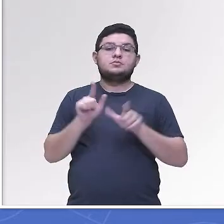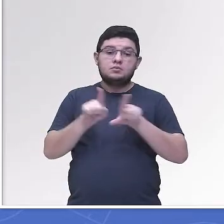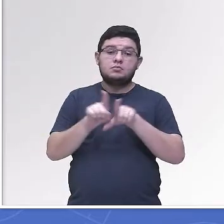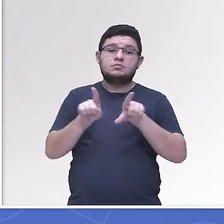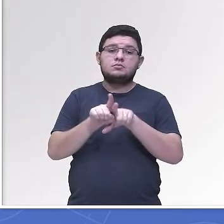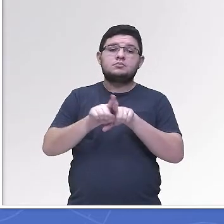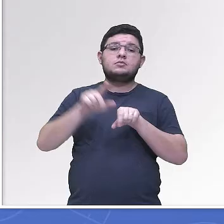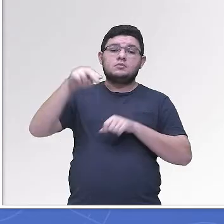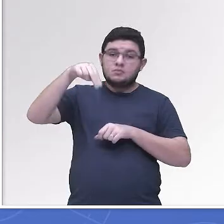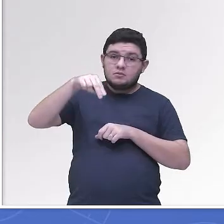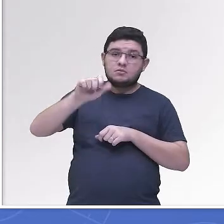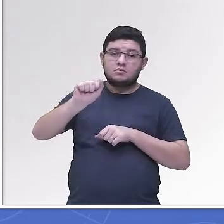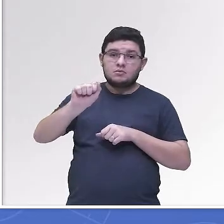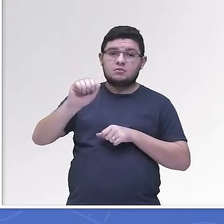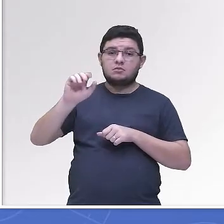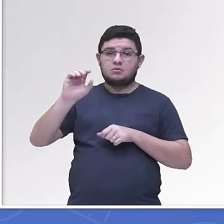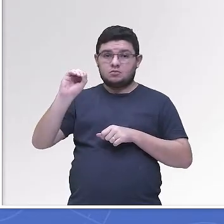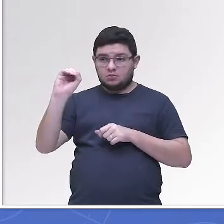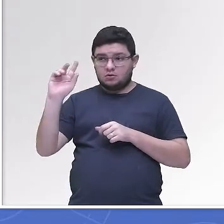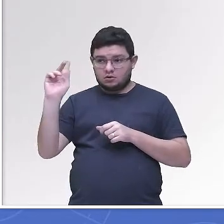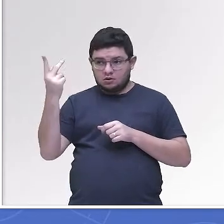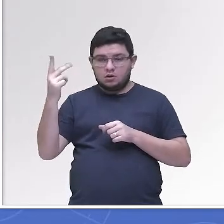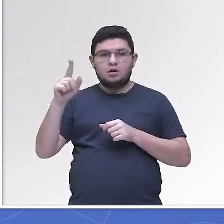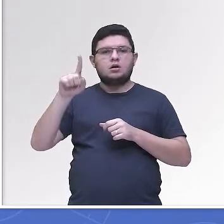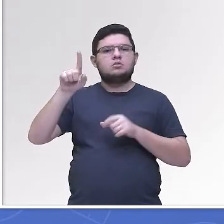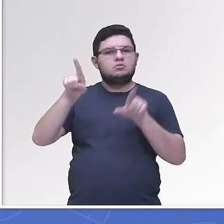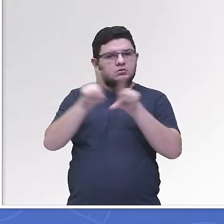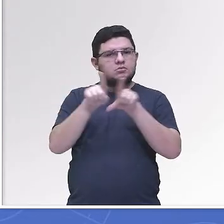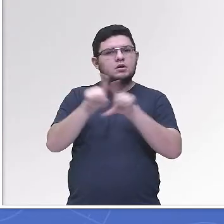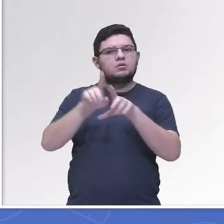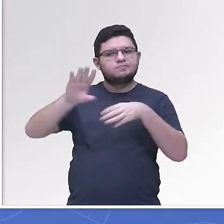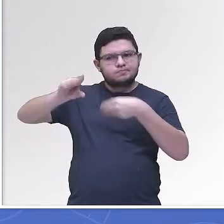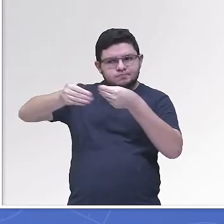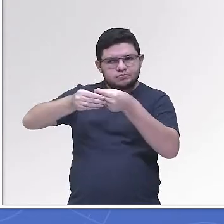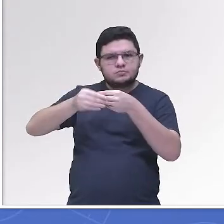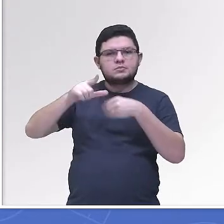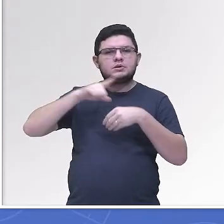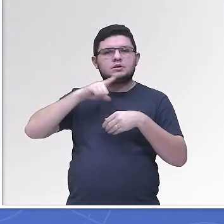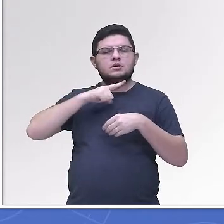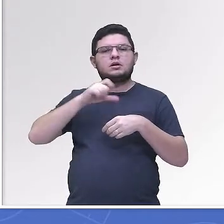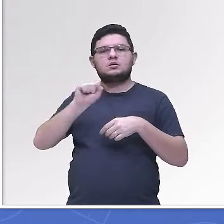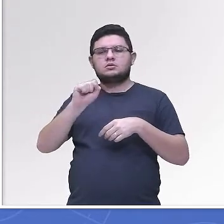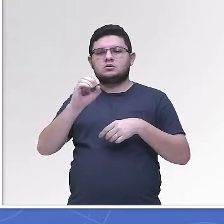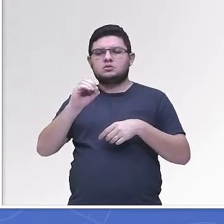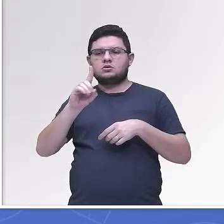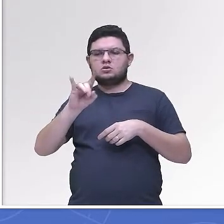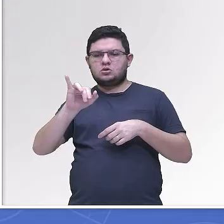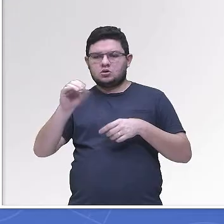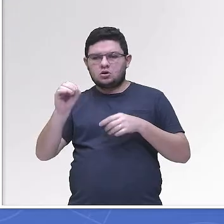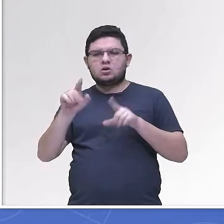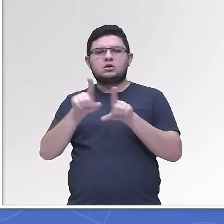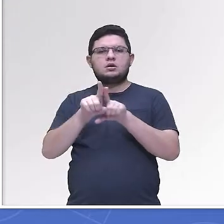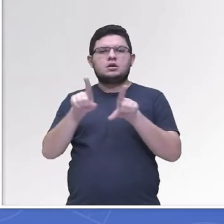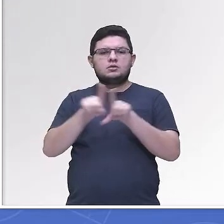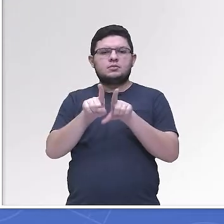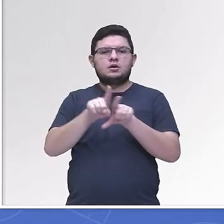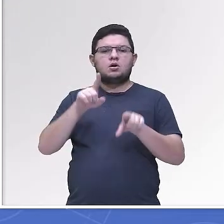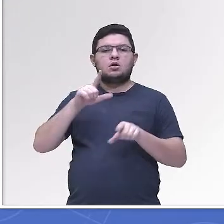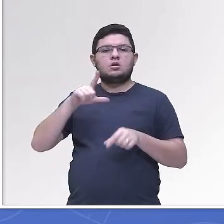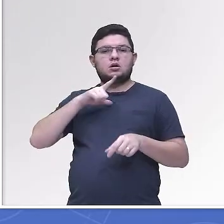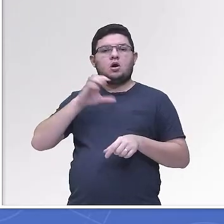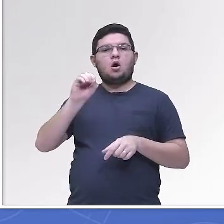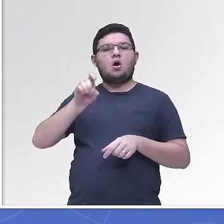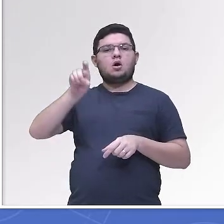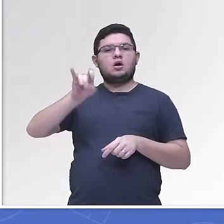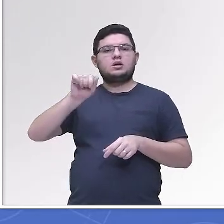NaOH, substância composta. Tem o sódio, o oxigênio e o hidrogênio. Olha aqui como é formada